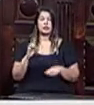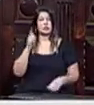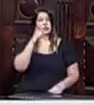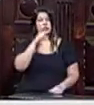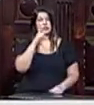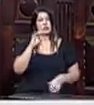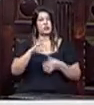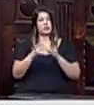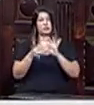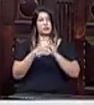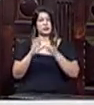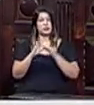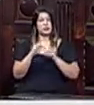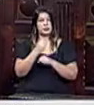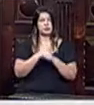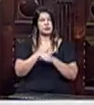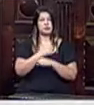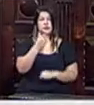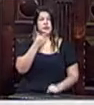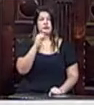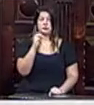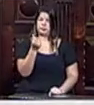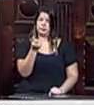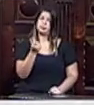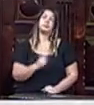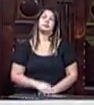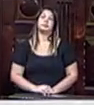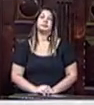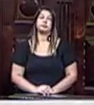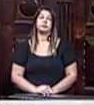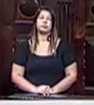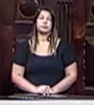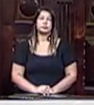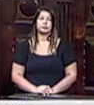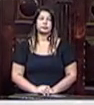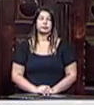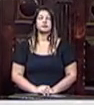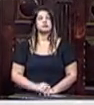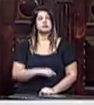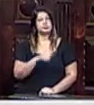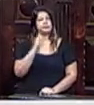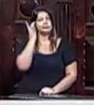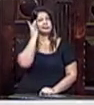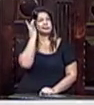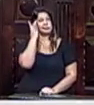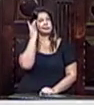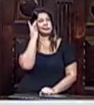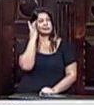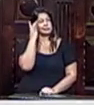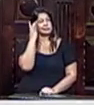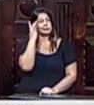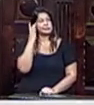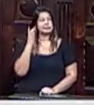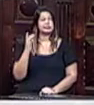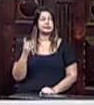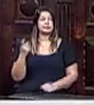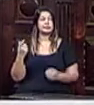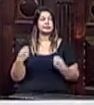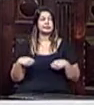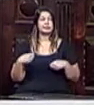dos Jogos Olímpicos e Paralímpicos 2016. Cessado, digamos, esse mega